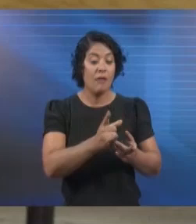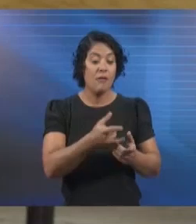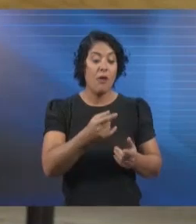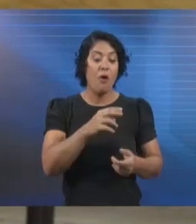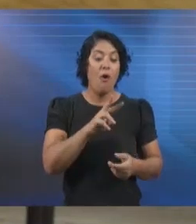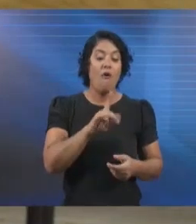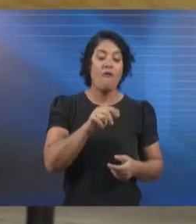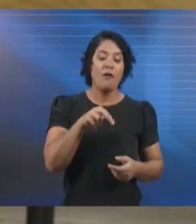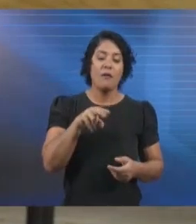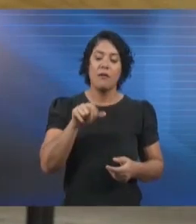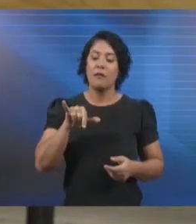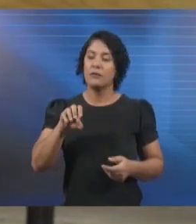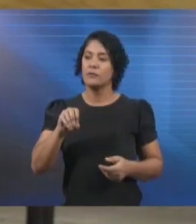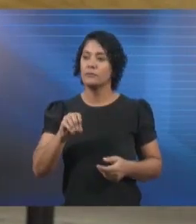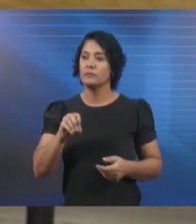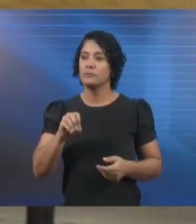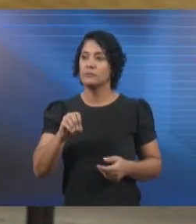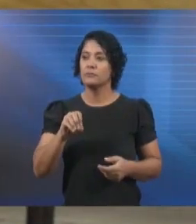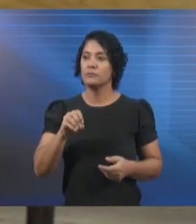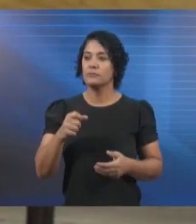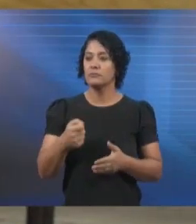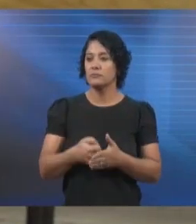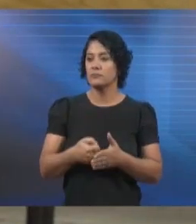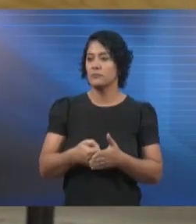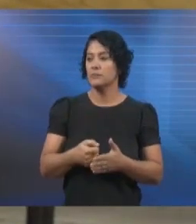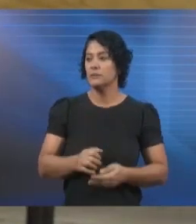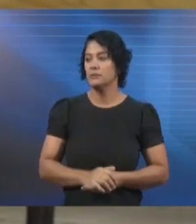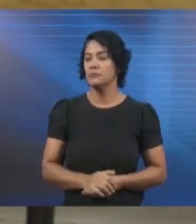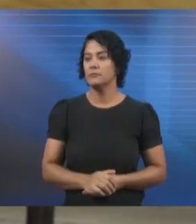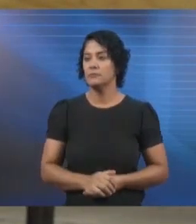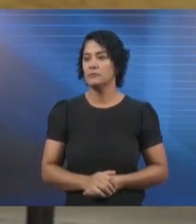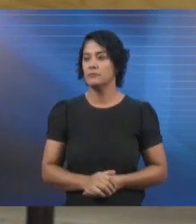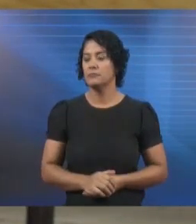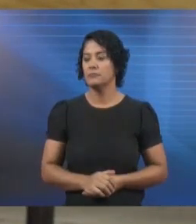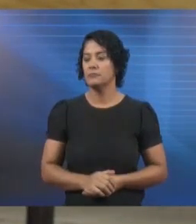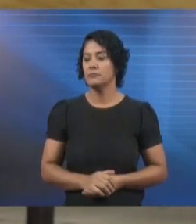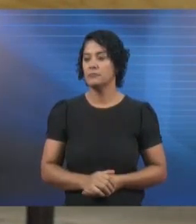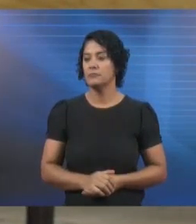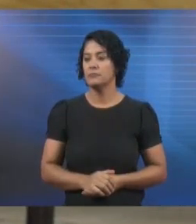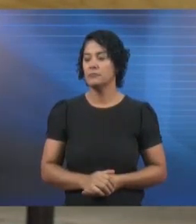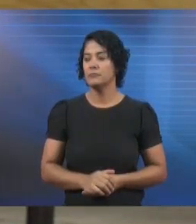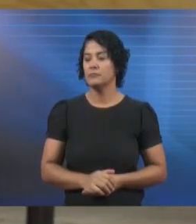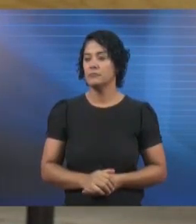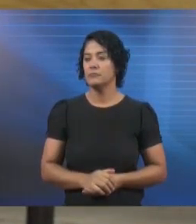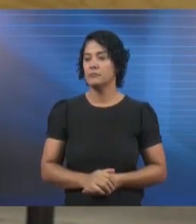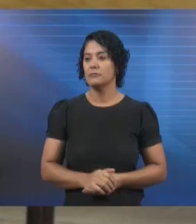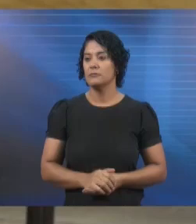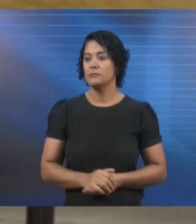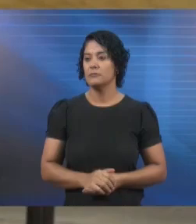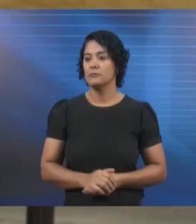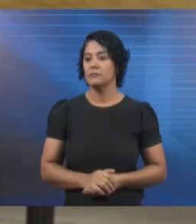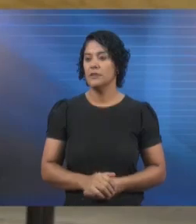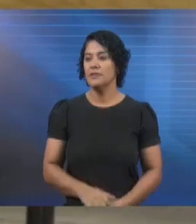aqui cumprir minha obrigação como deputado mas em nome da sua esposa jud lita de